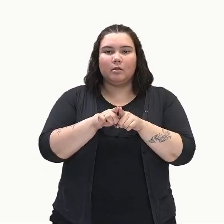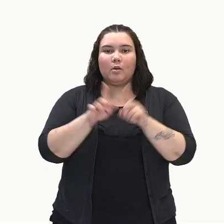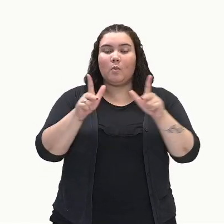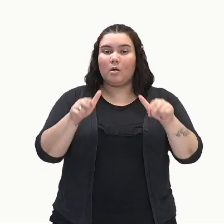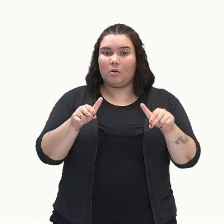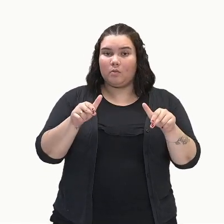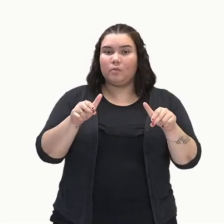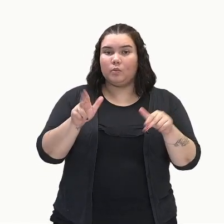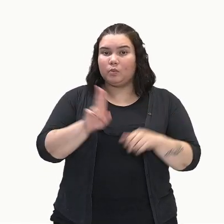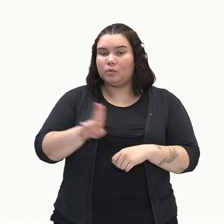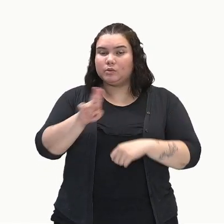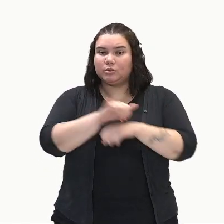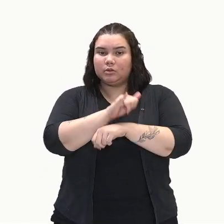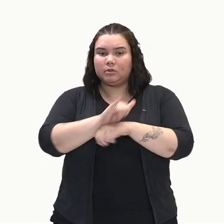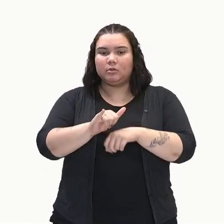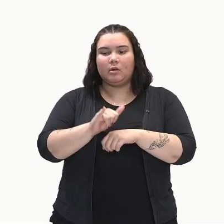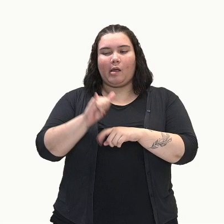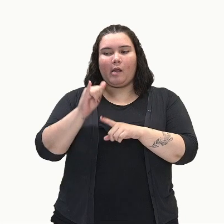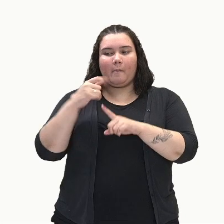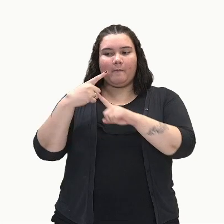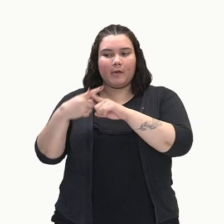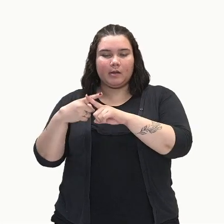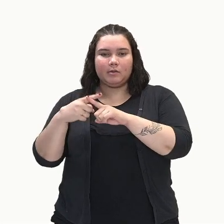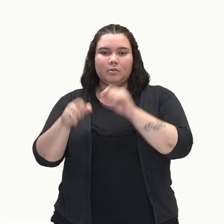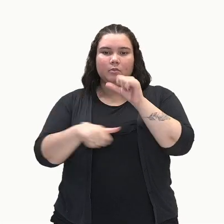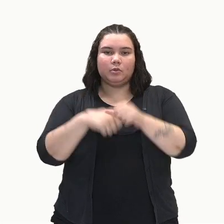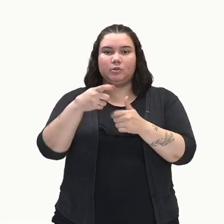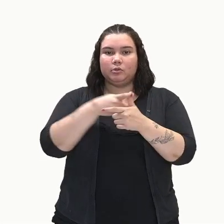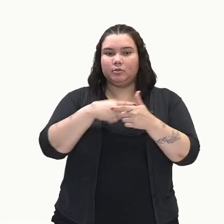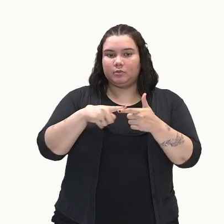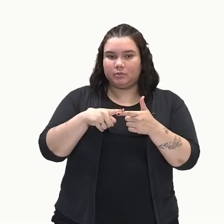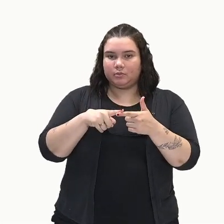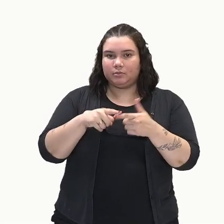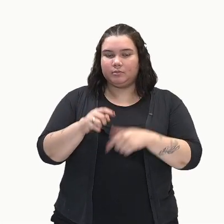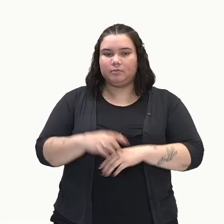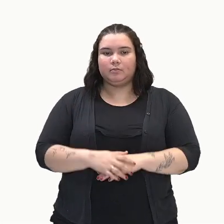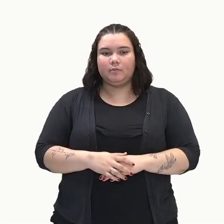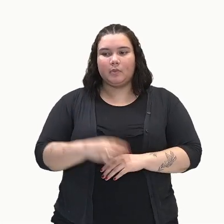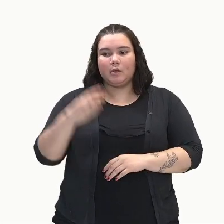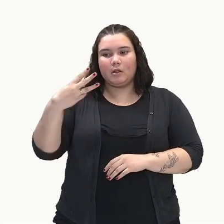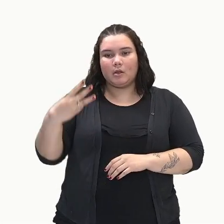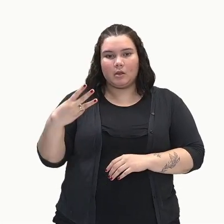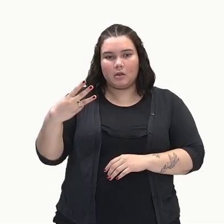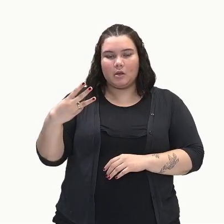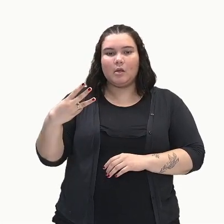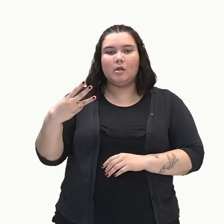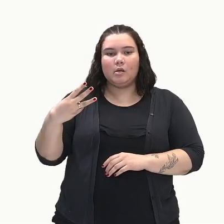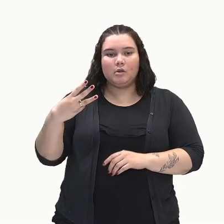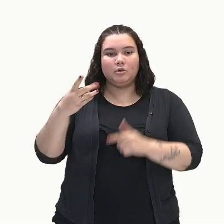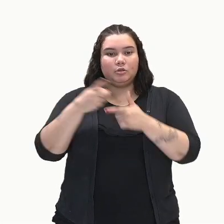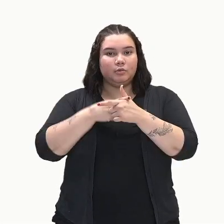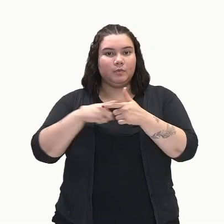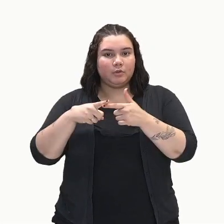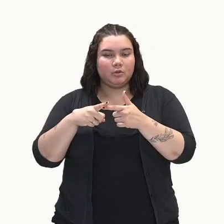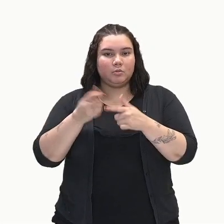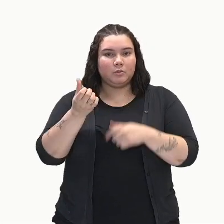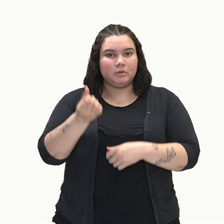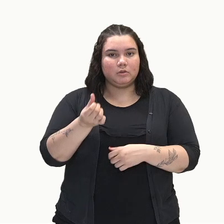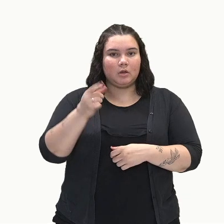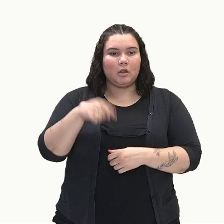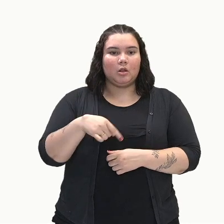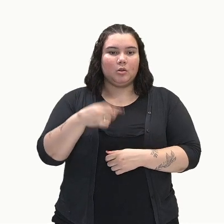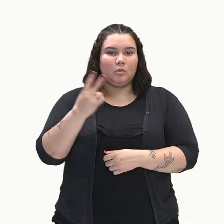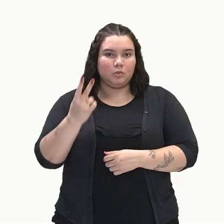Só que ao invés de multiplicar, nós vamos dividir. Então eu vou dividir 6 por 3 e vou obter 2.